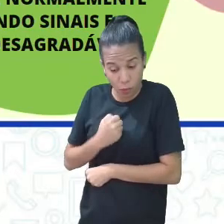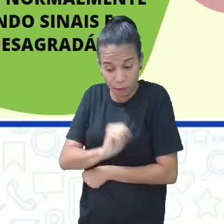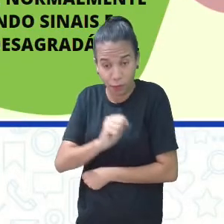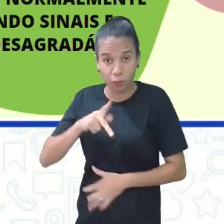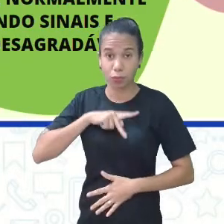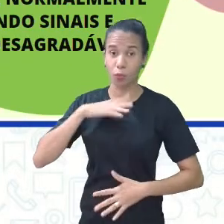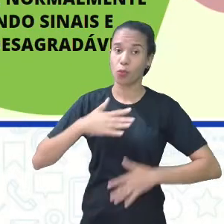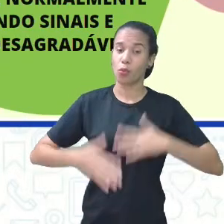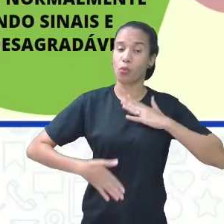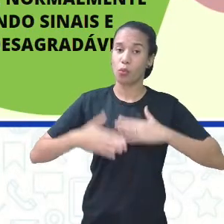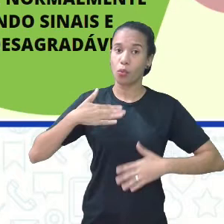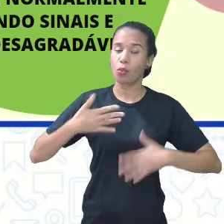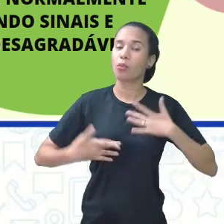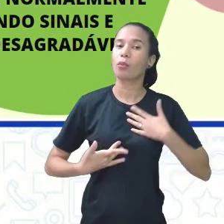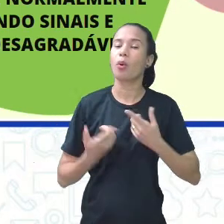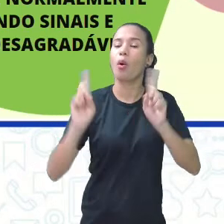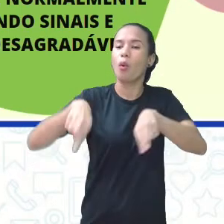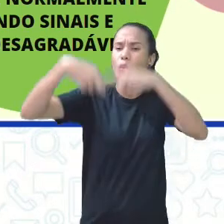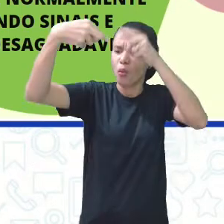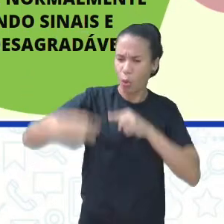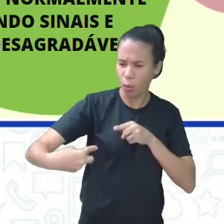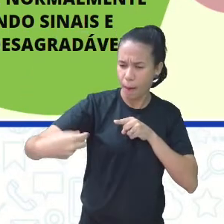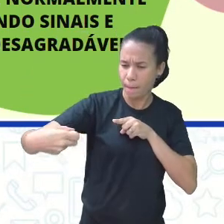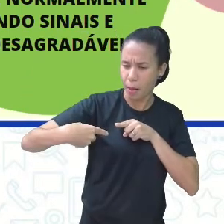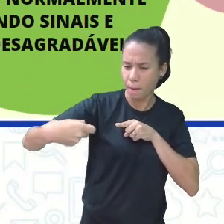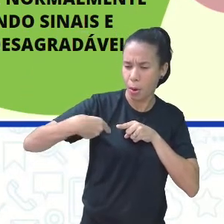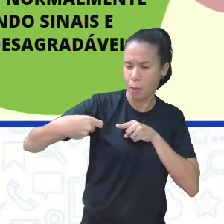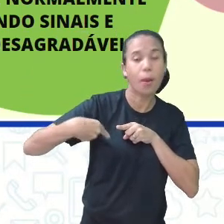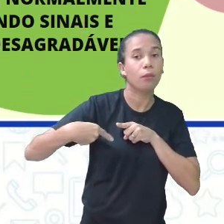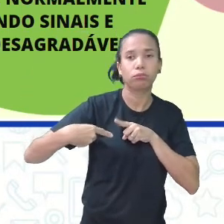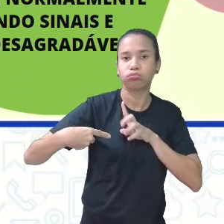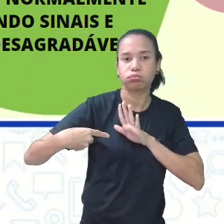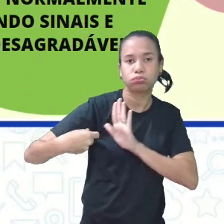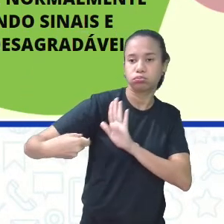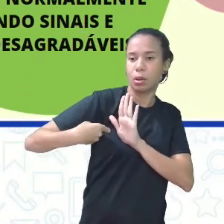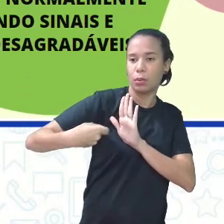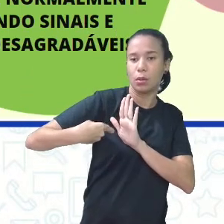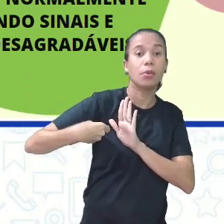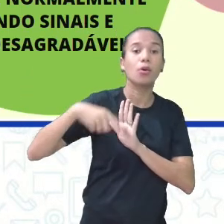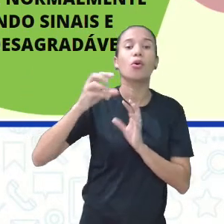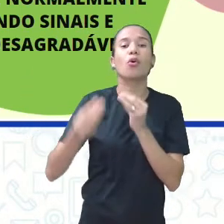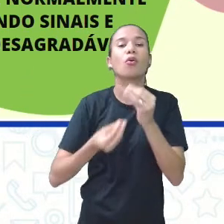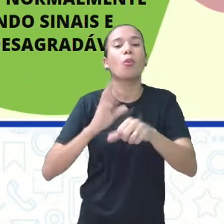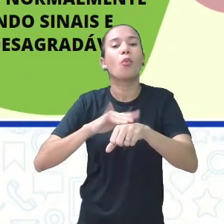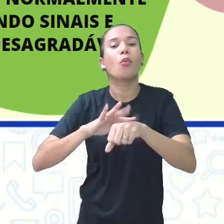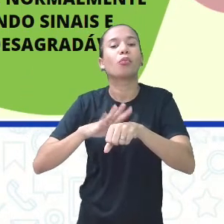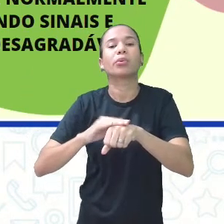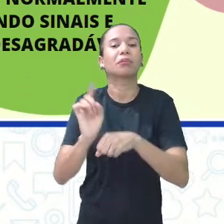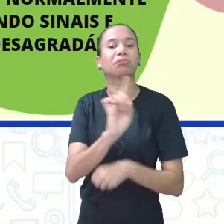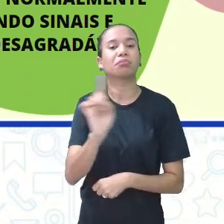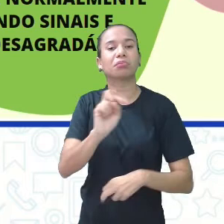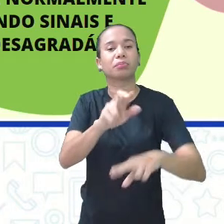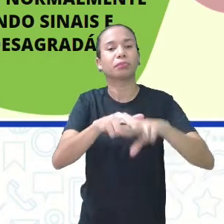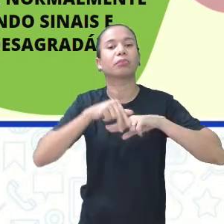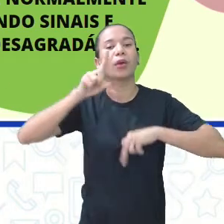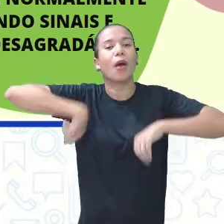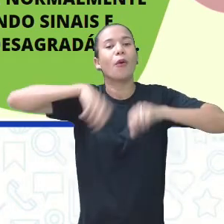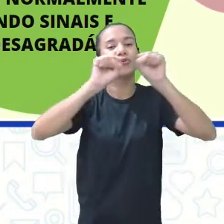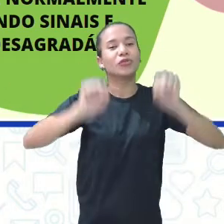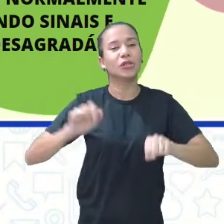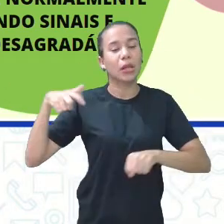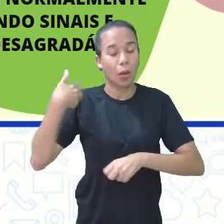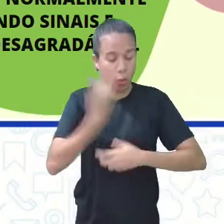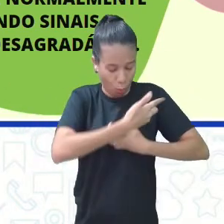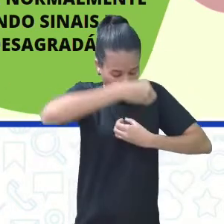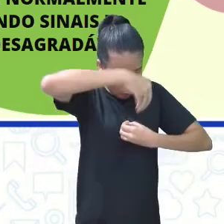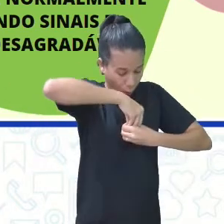nosso organismo contra as ações de agentes patogênicos, agentes que causam doença. Então, esse sistema da gente está no